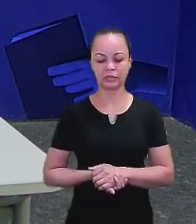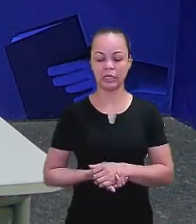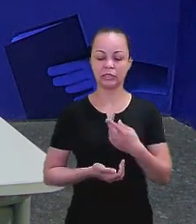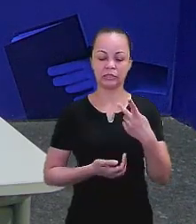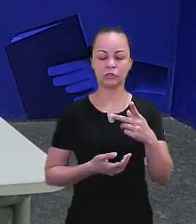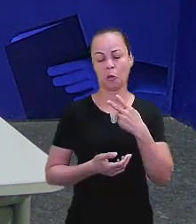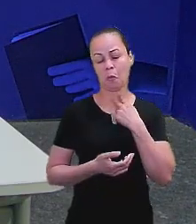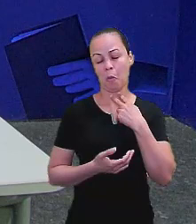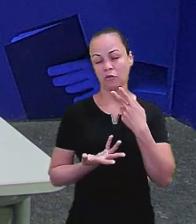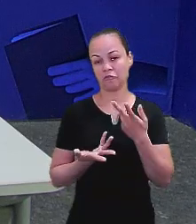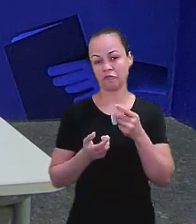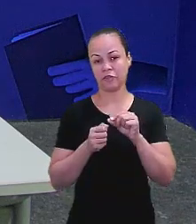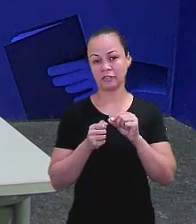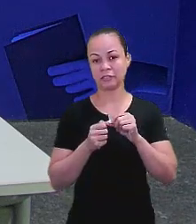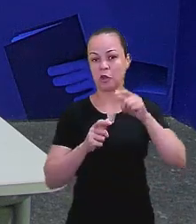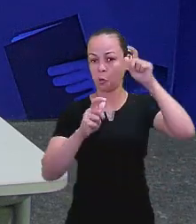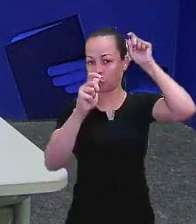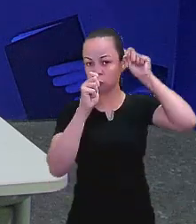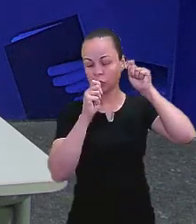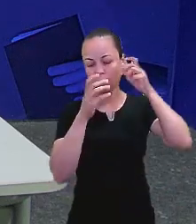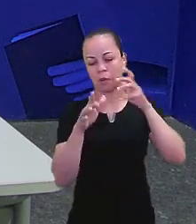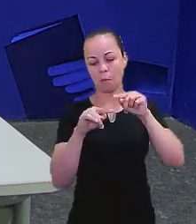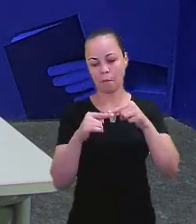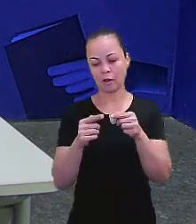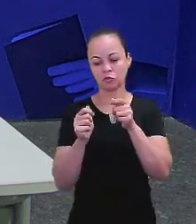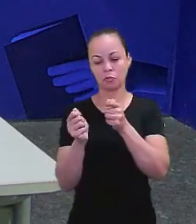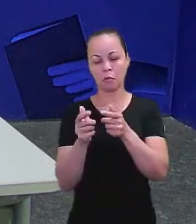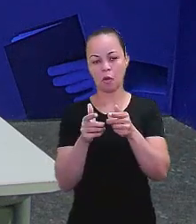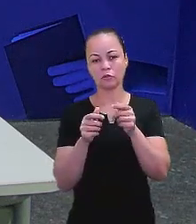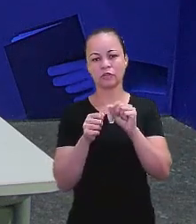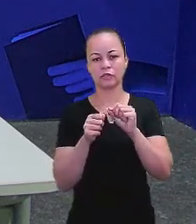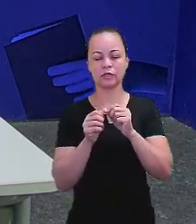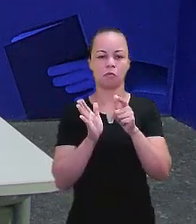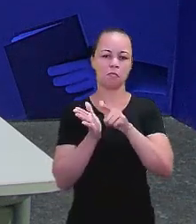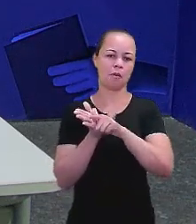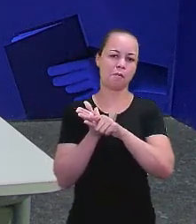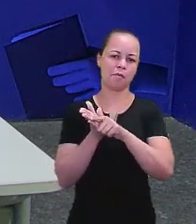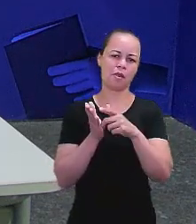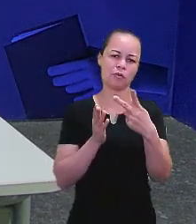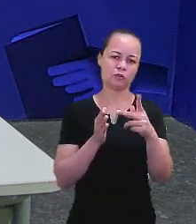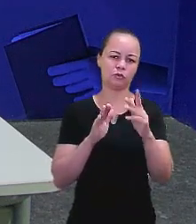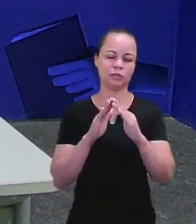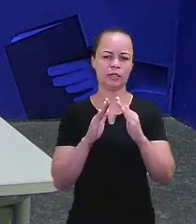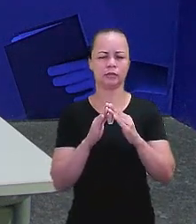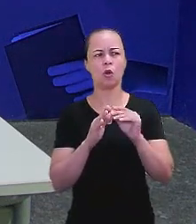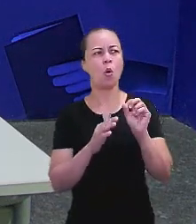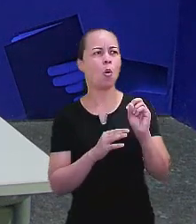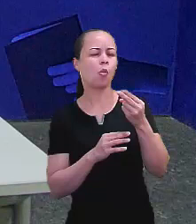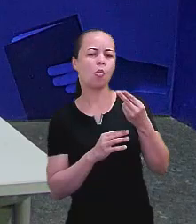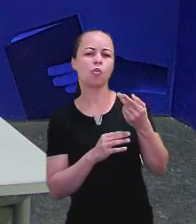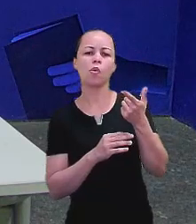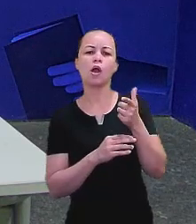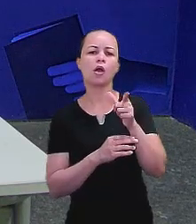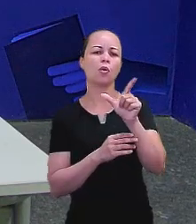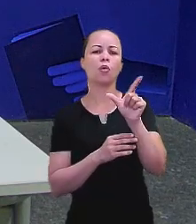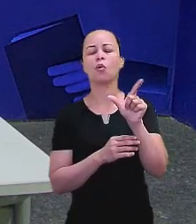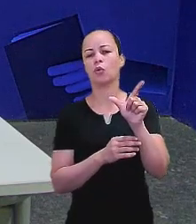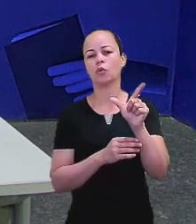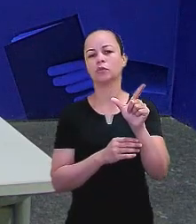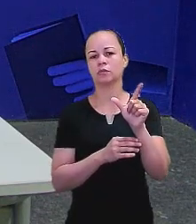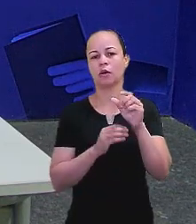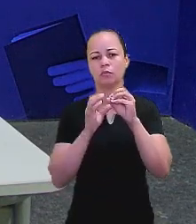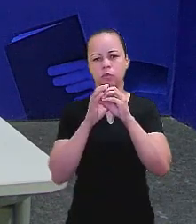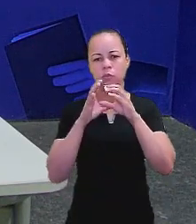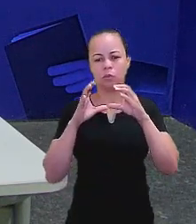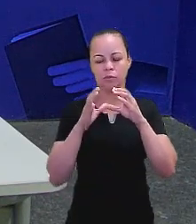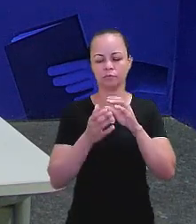fazer o chapéu, mas você pode fazer o chapéu com papel em casa também, tá? Ou até com outra bola de... Então vamos ver, vamos